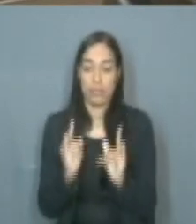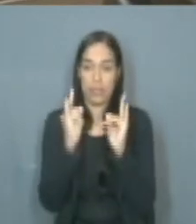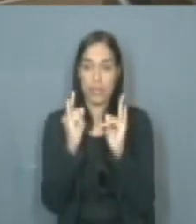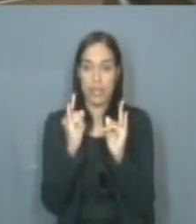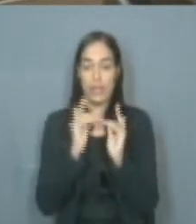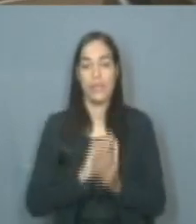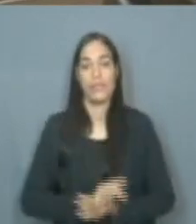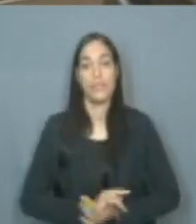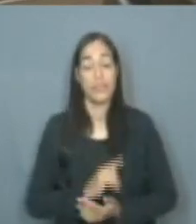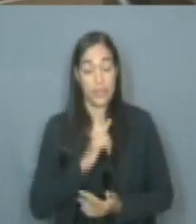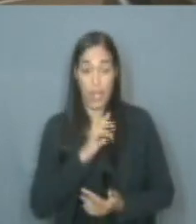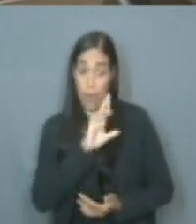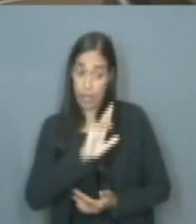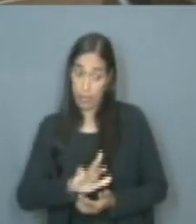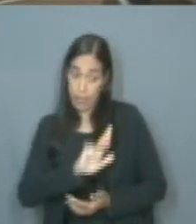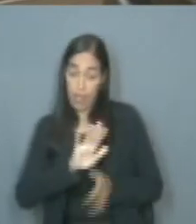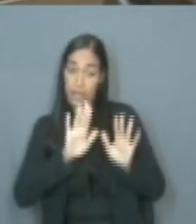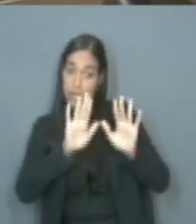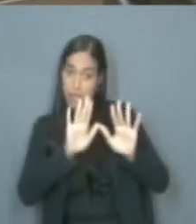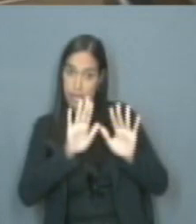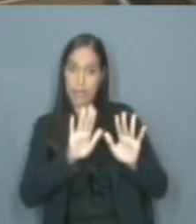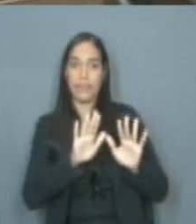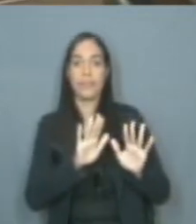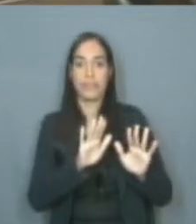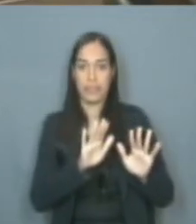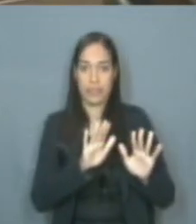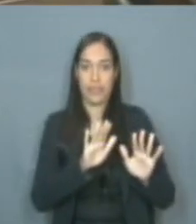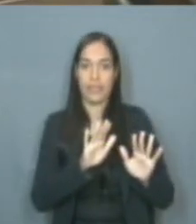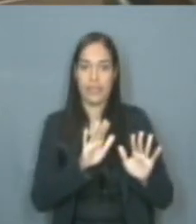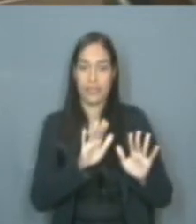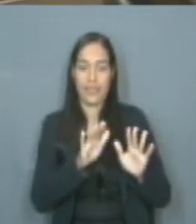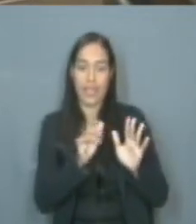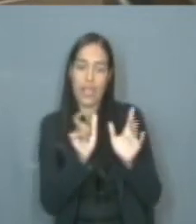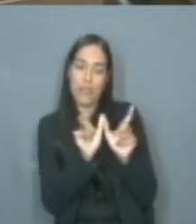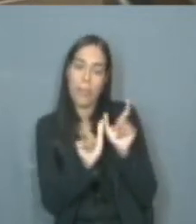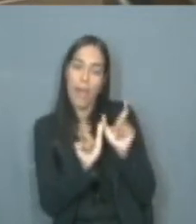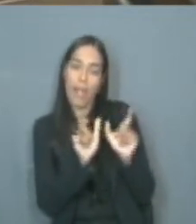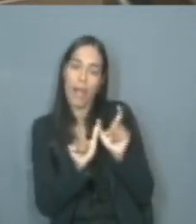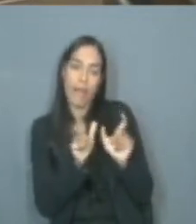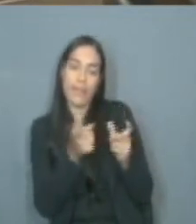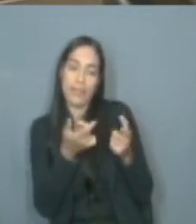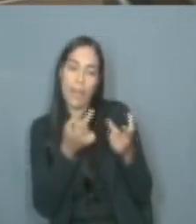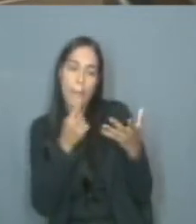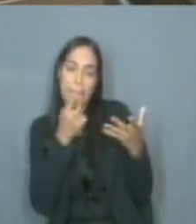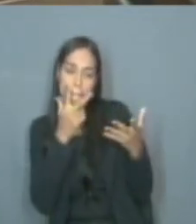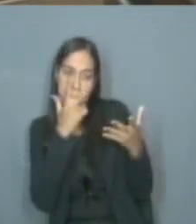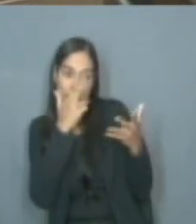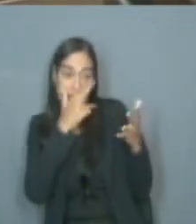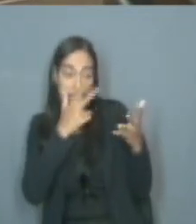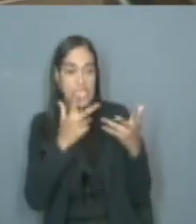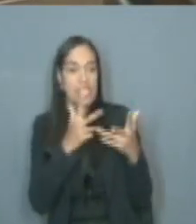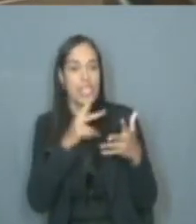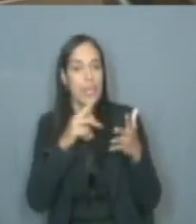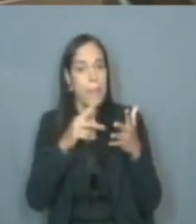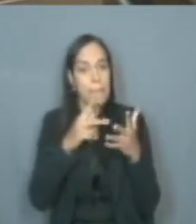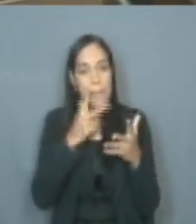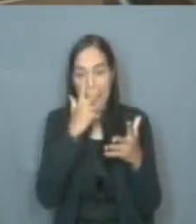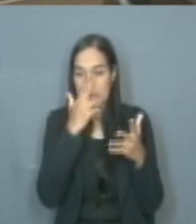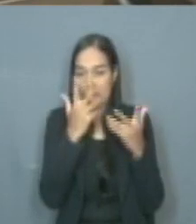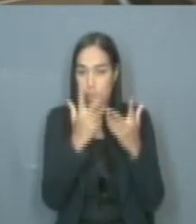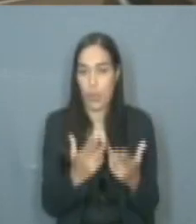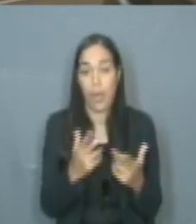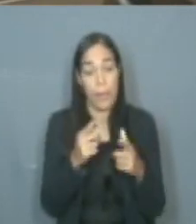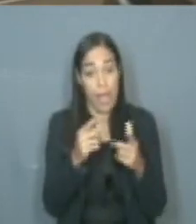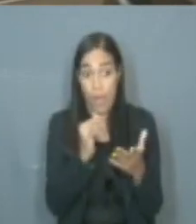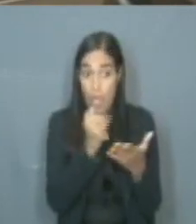uma pequena diferença, apesar das palavras parecerem até sinônimo, entre o cadastro e a inscrição. A inscrição